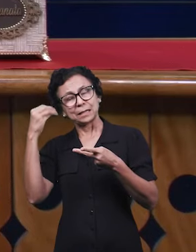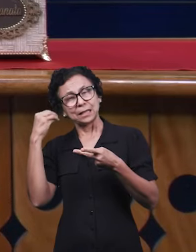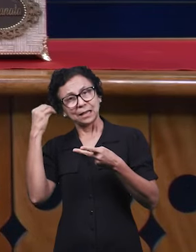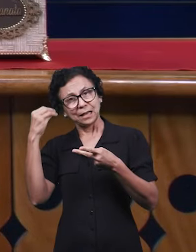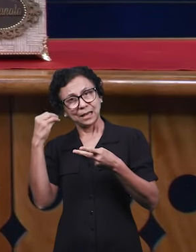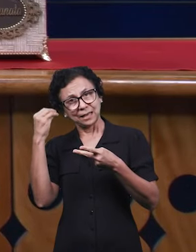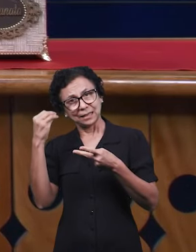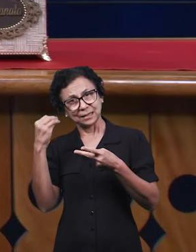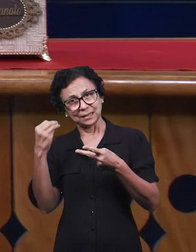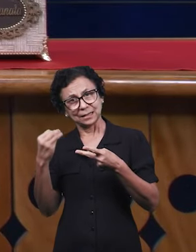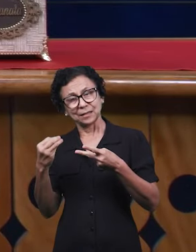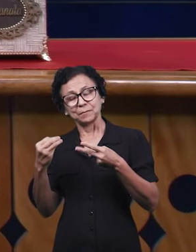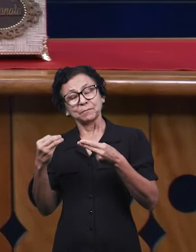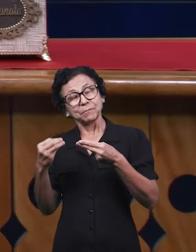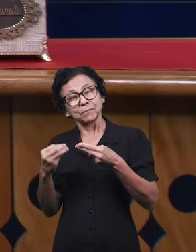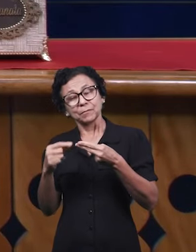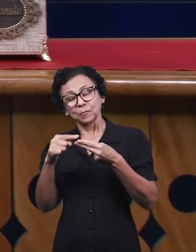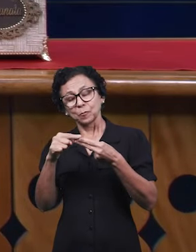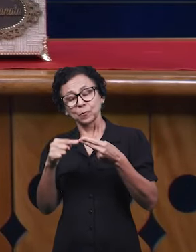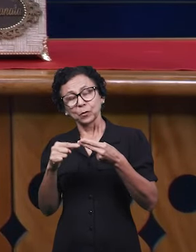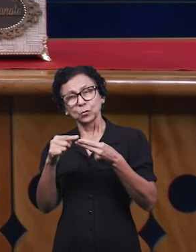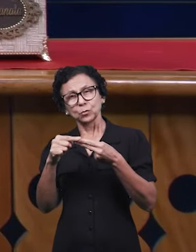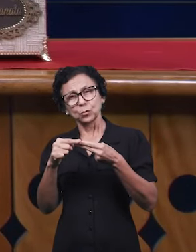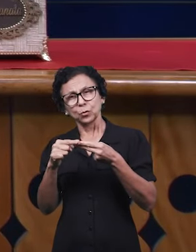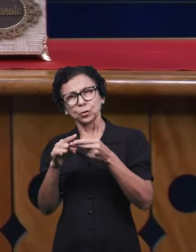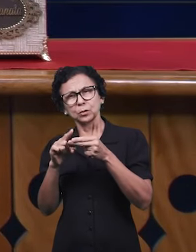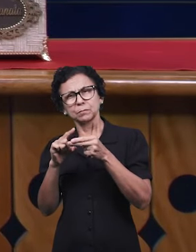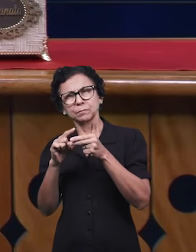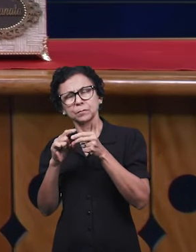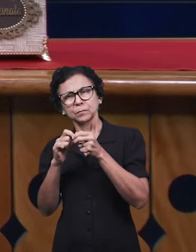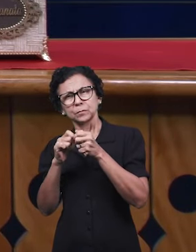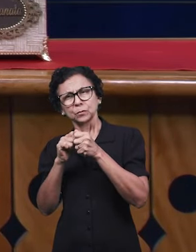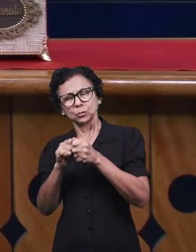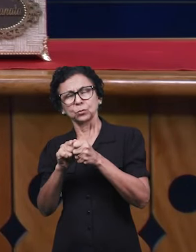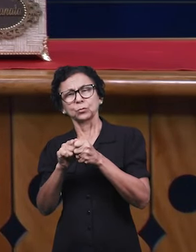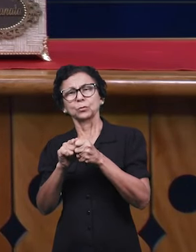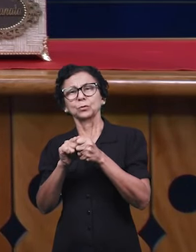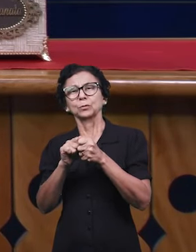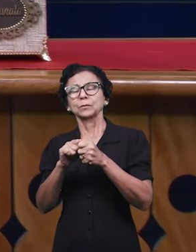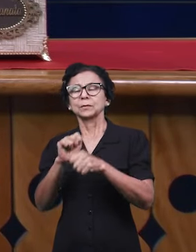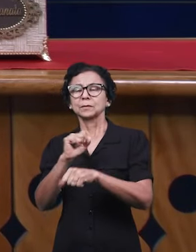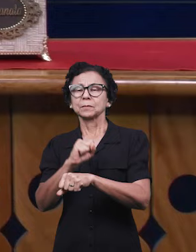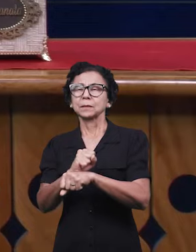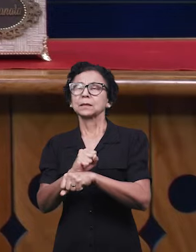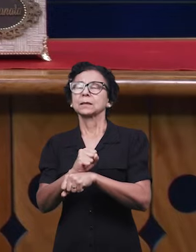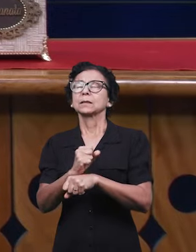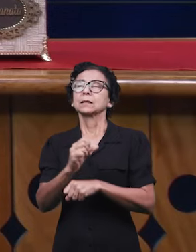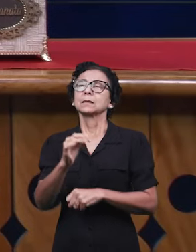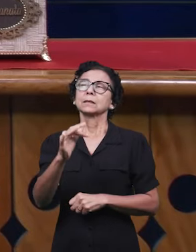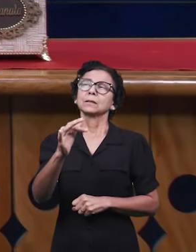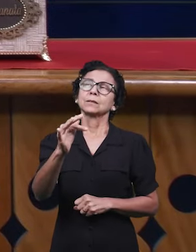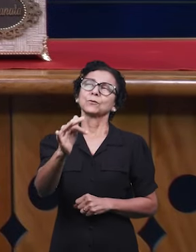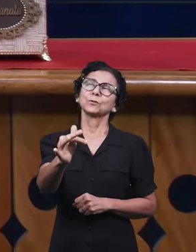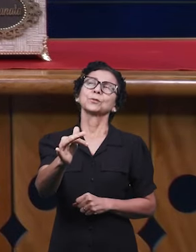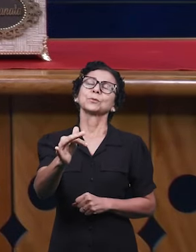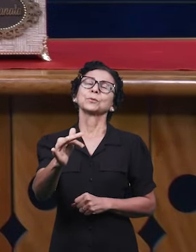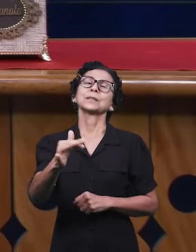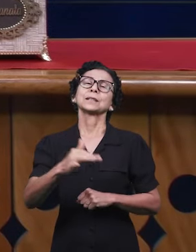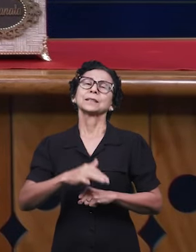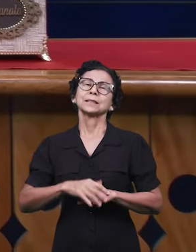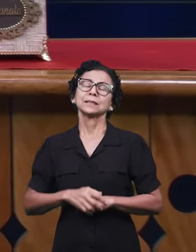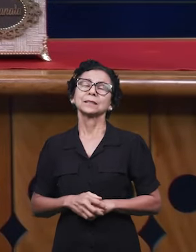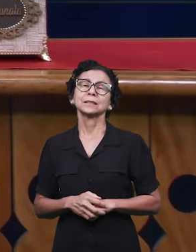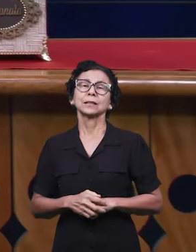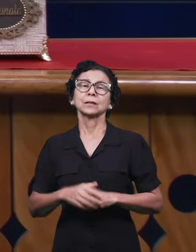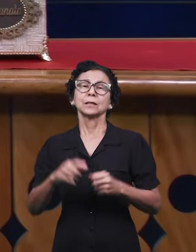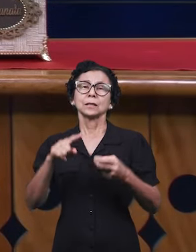experiência e no caminho da esperança. Quanto mais longe a promessa, maior